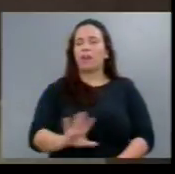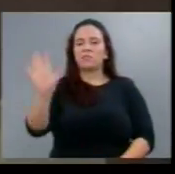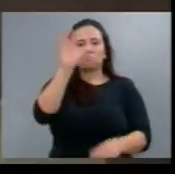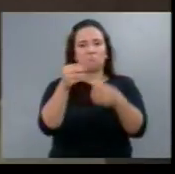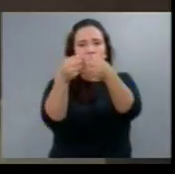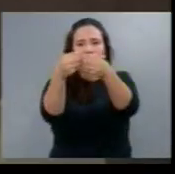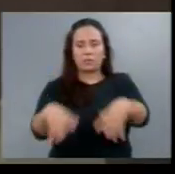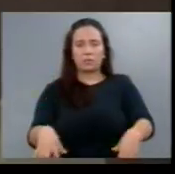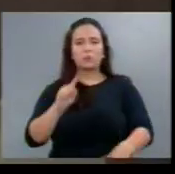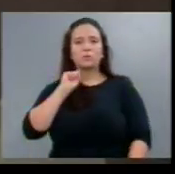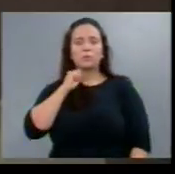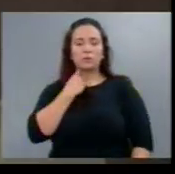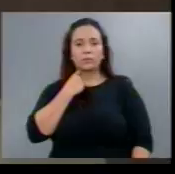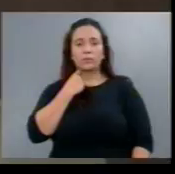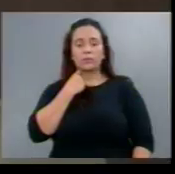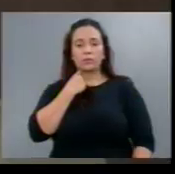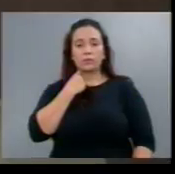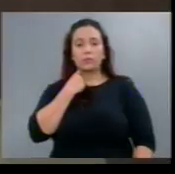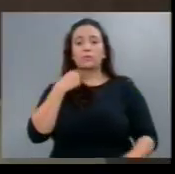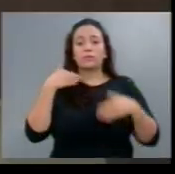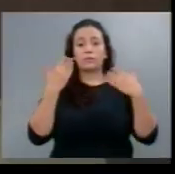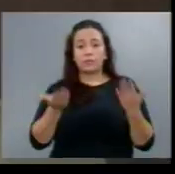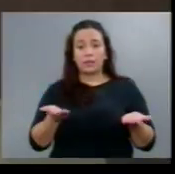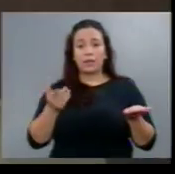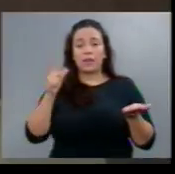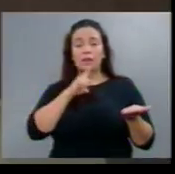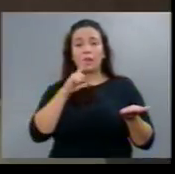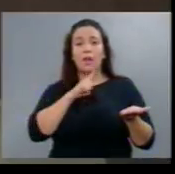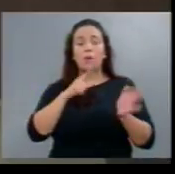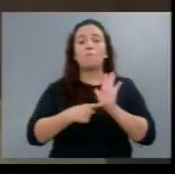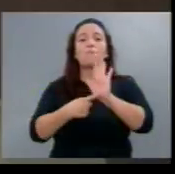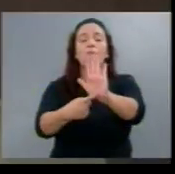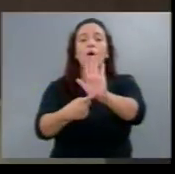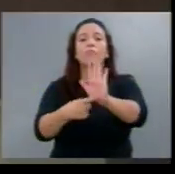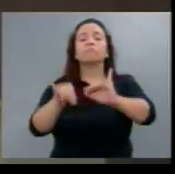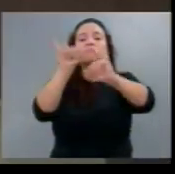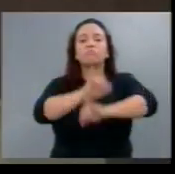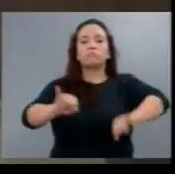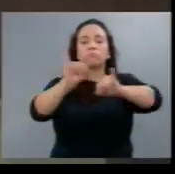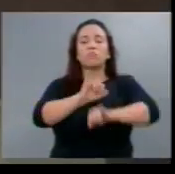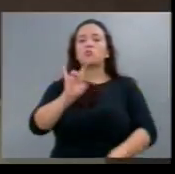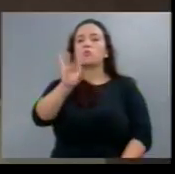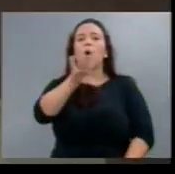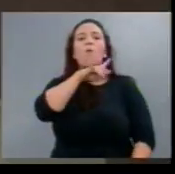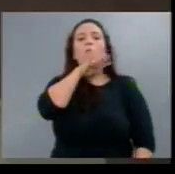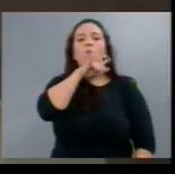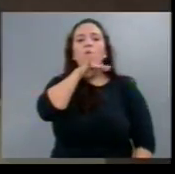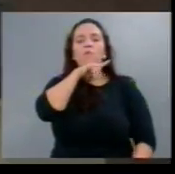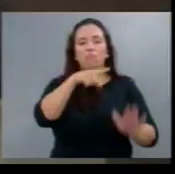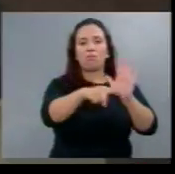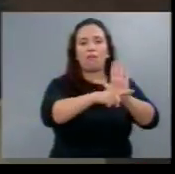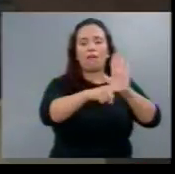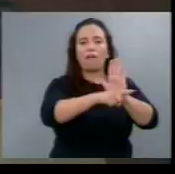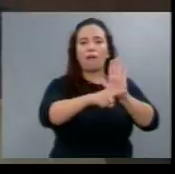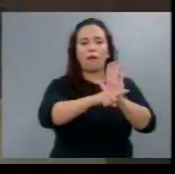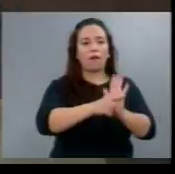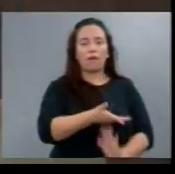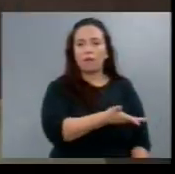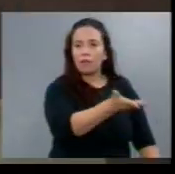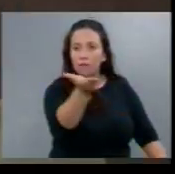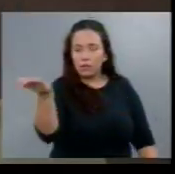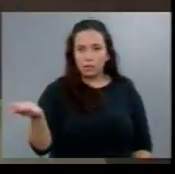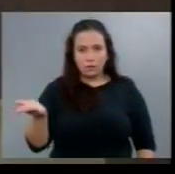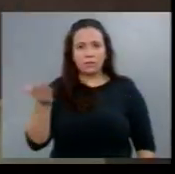O Parlamento Nacional, e a partir dele, só dá notícias ruins à sociedade brasileira. Os senhores e